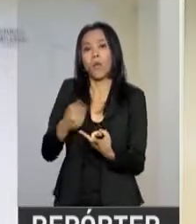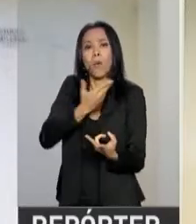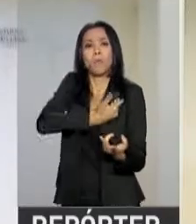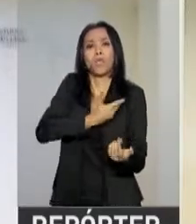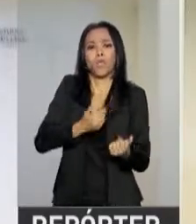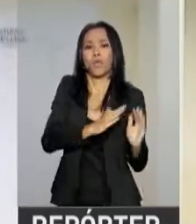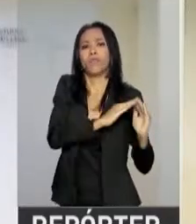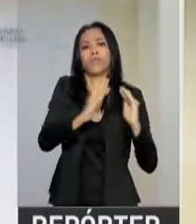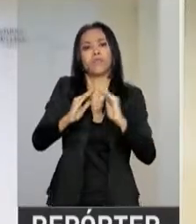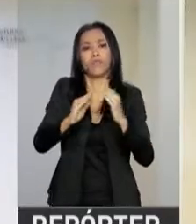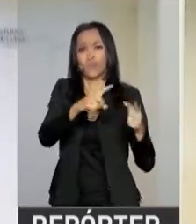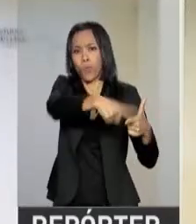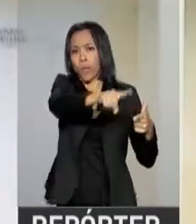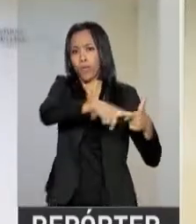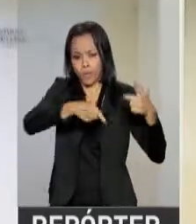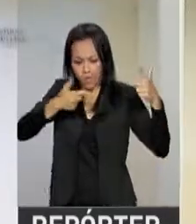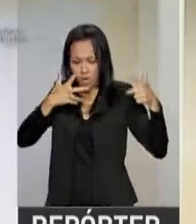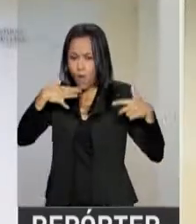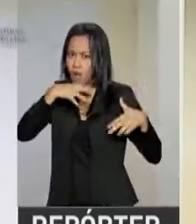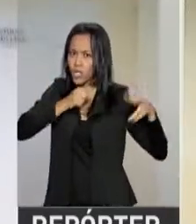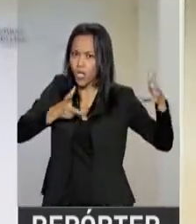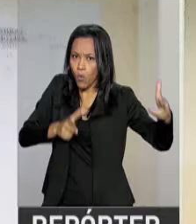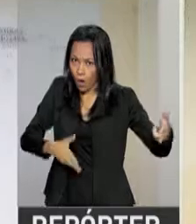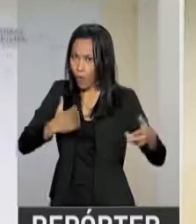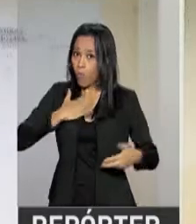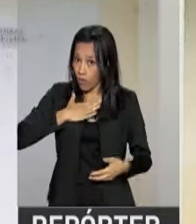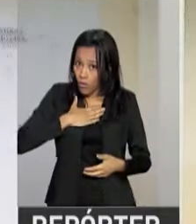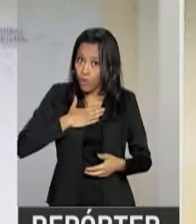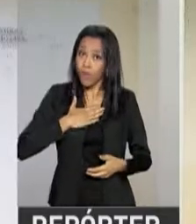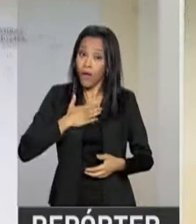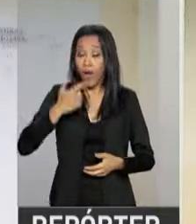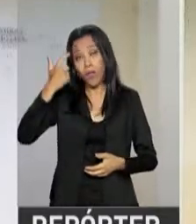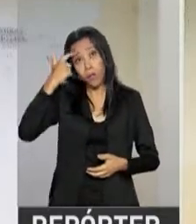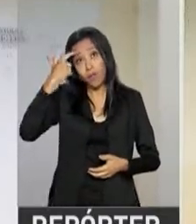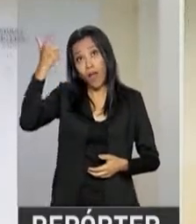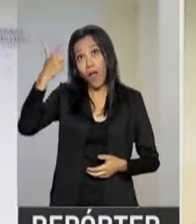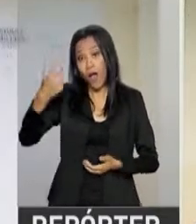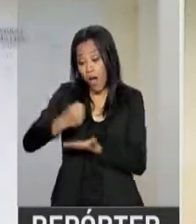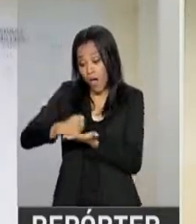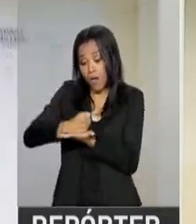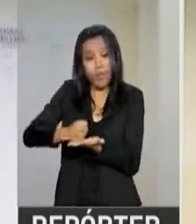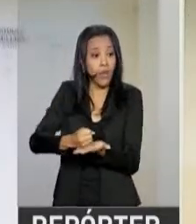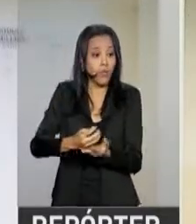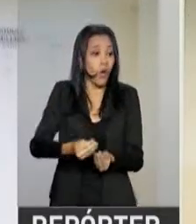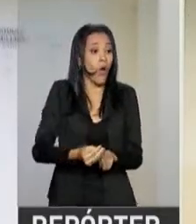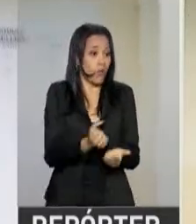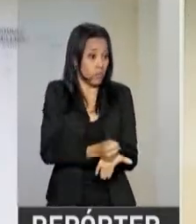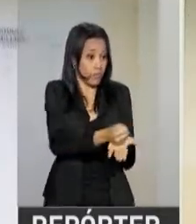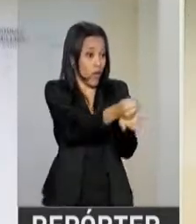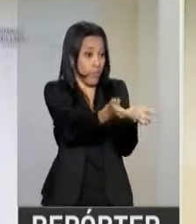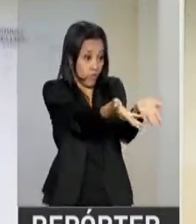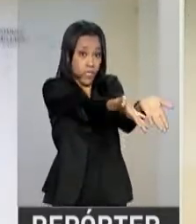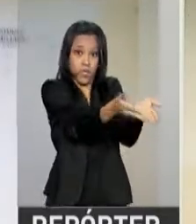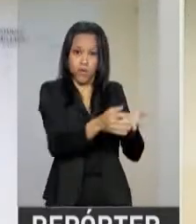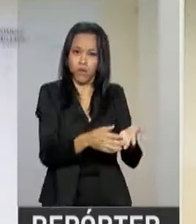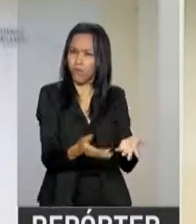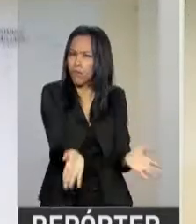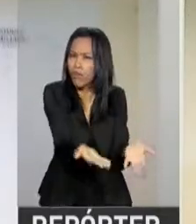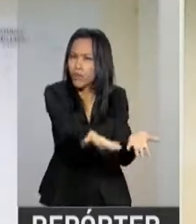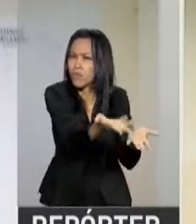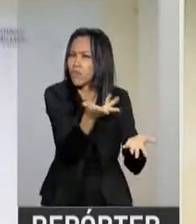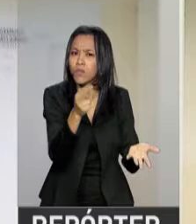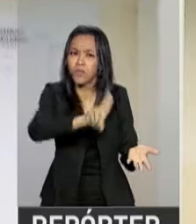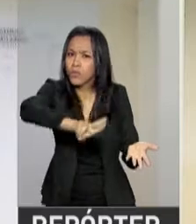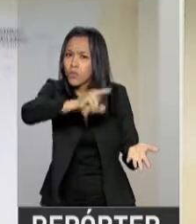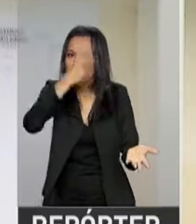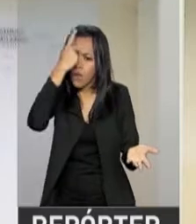com um problema que eu acho que é igual ao que eu tive eu acabo oferecendo pra pessoa motivando aquela pessoa fazer o